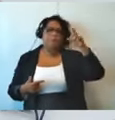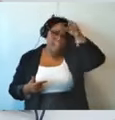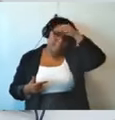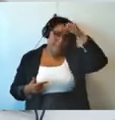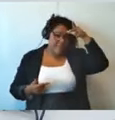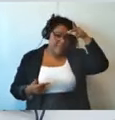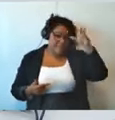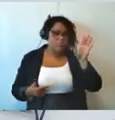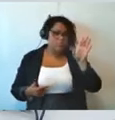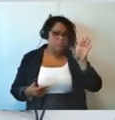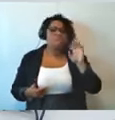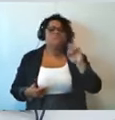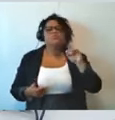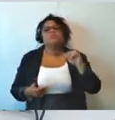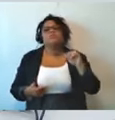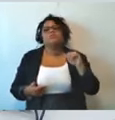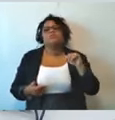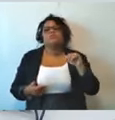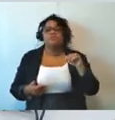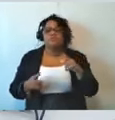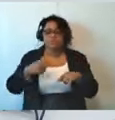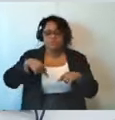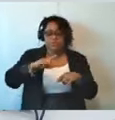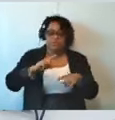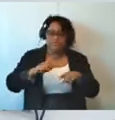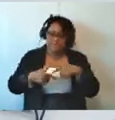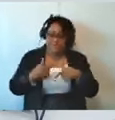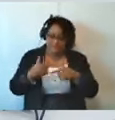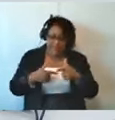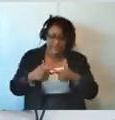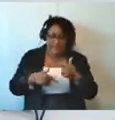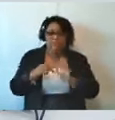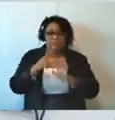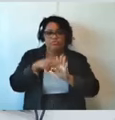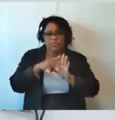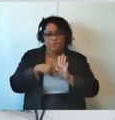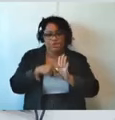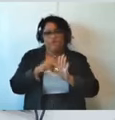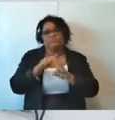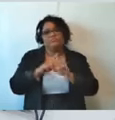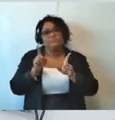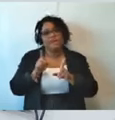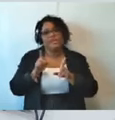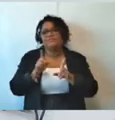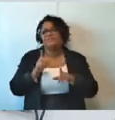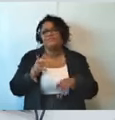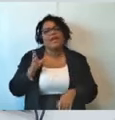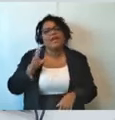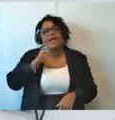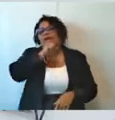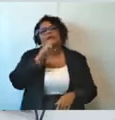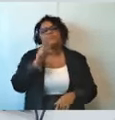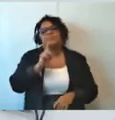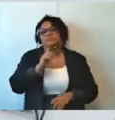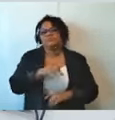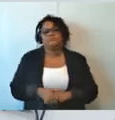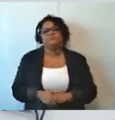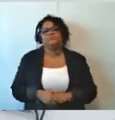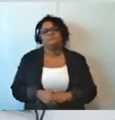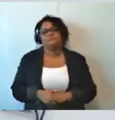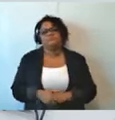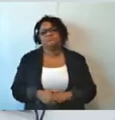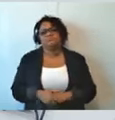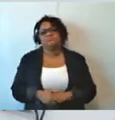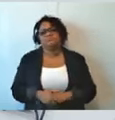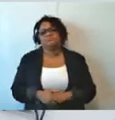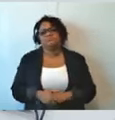trabalhando nos projetos, assim, mas ainda não é uma coisa muito rápida, mas com certeza o que